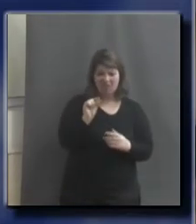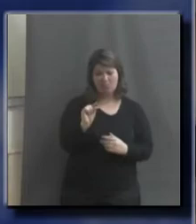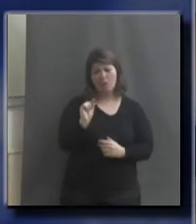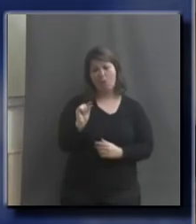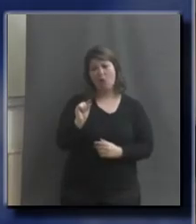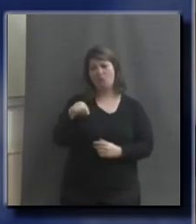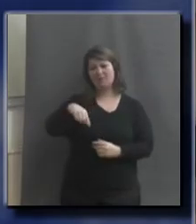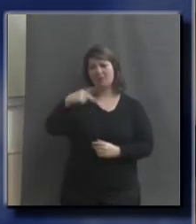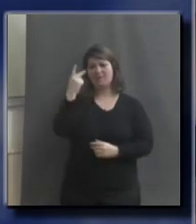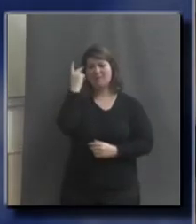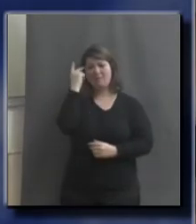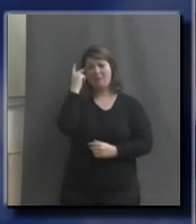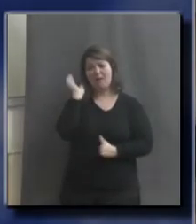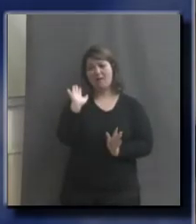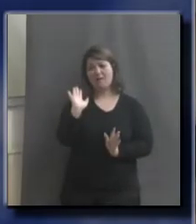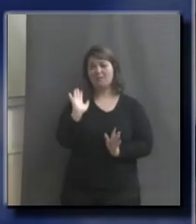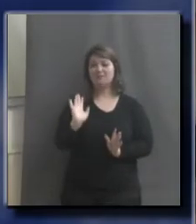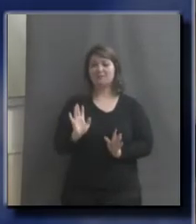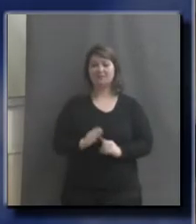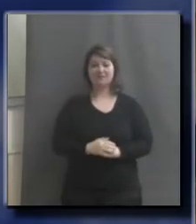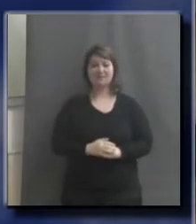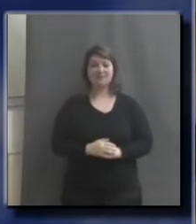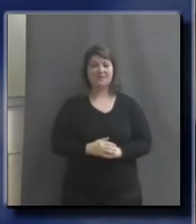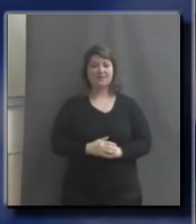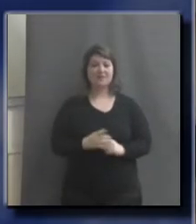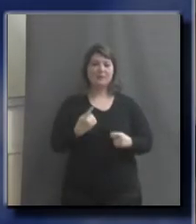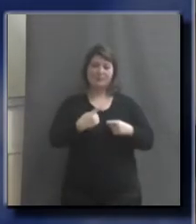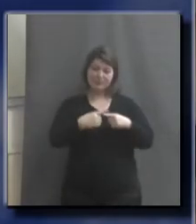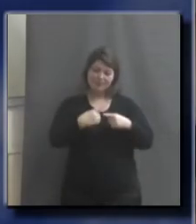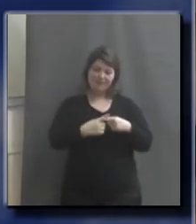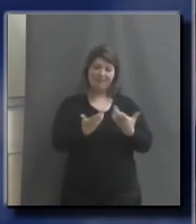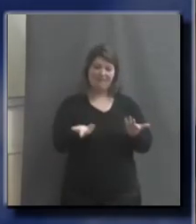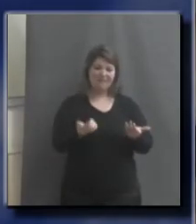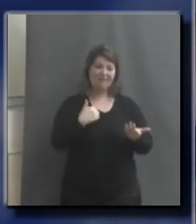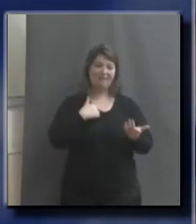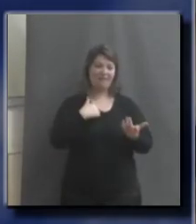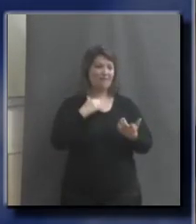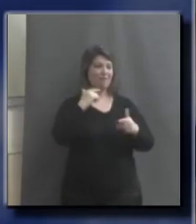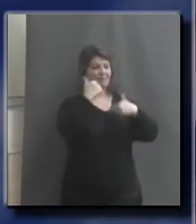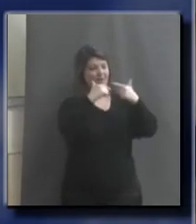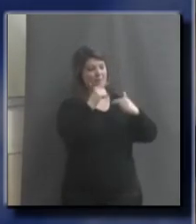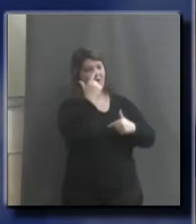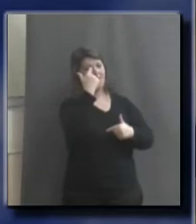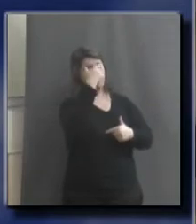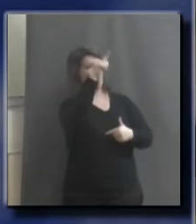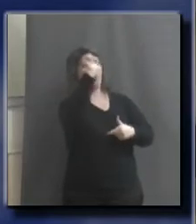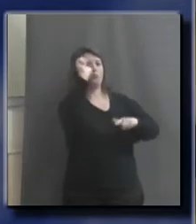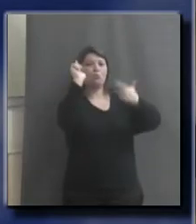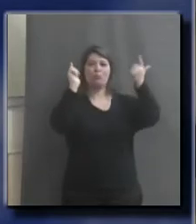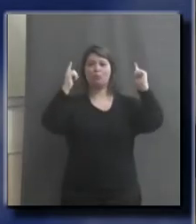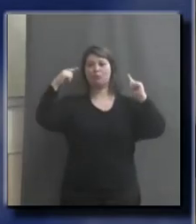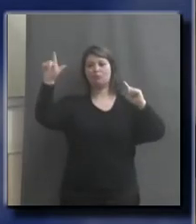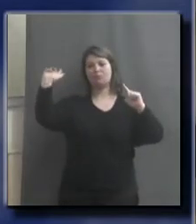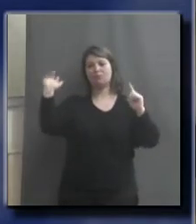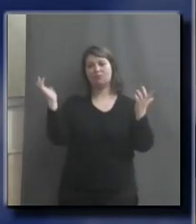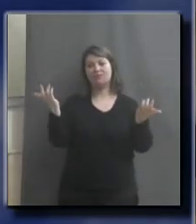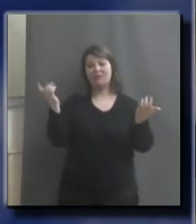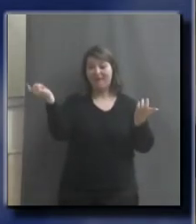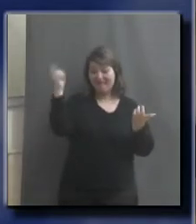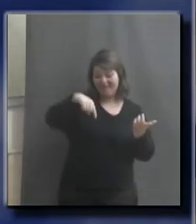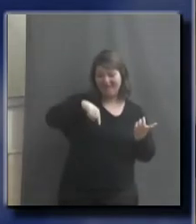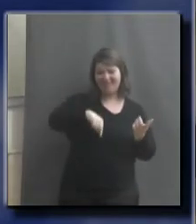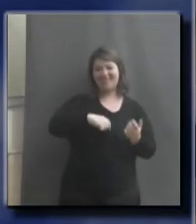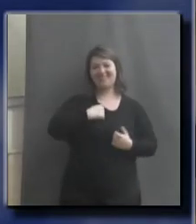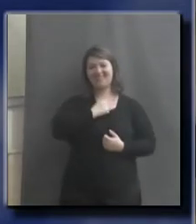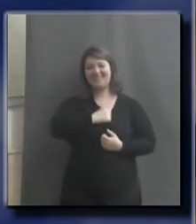nessa cidade, inclusive, em função das atividades, enfim. Então é legal quando a gente pode matar saudades